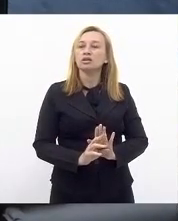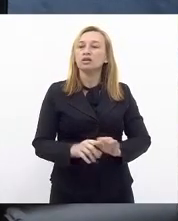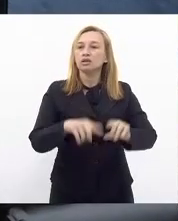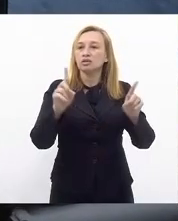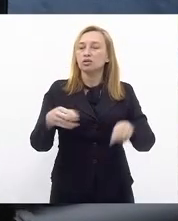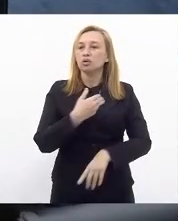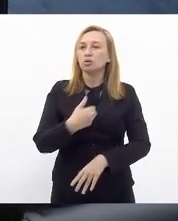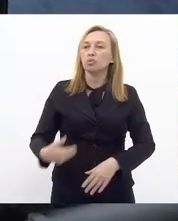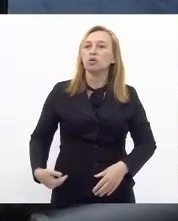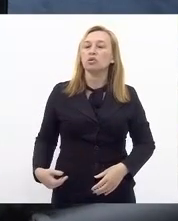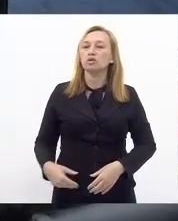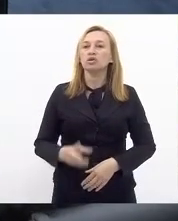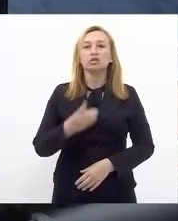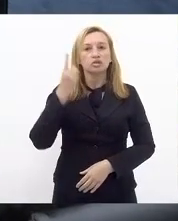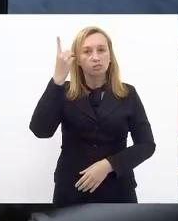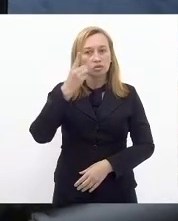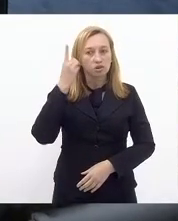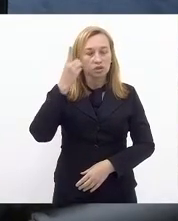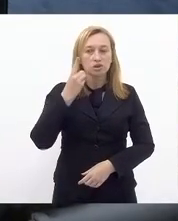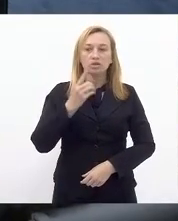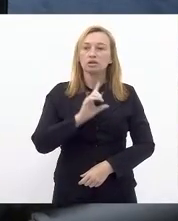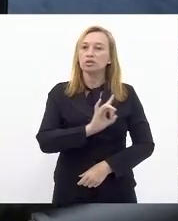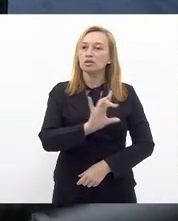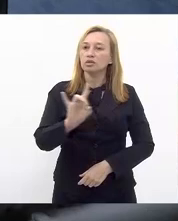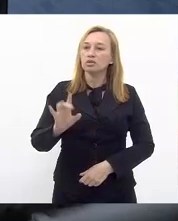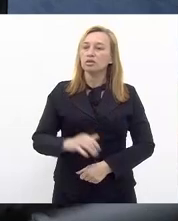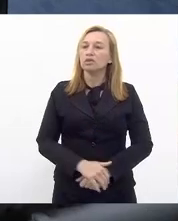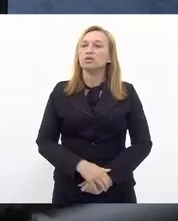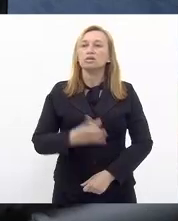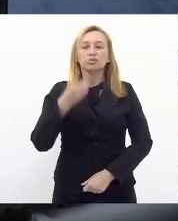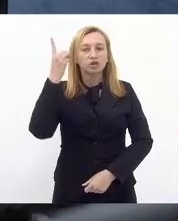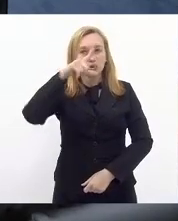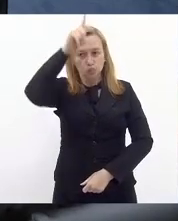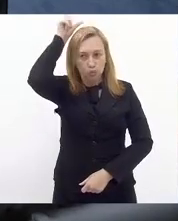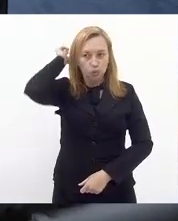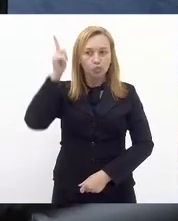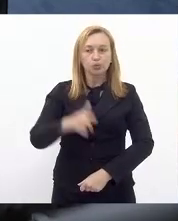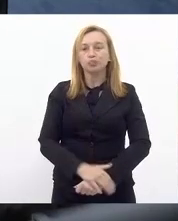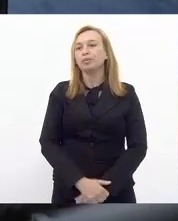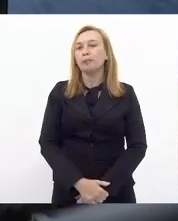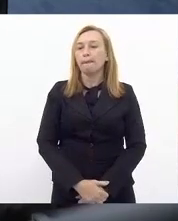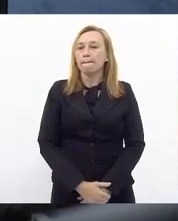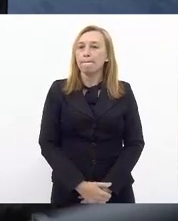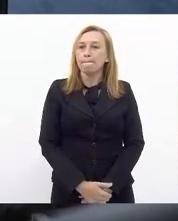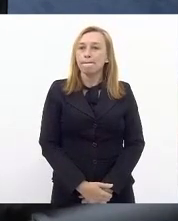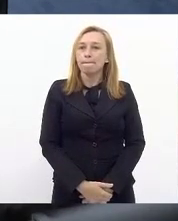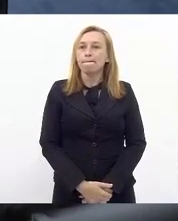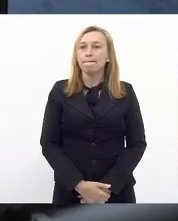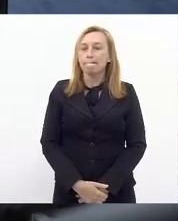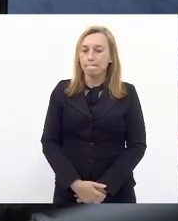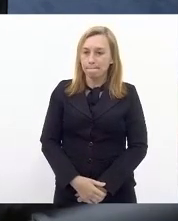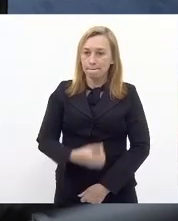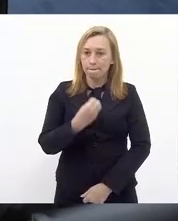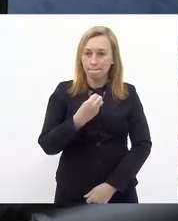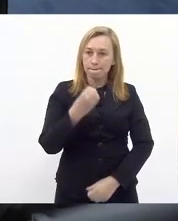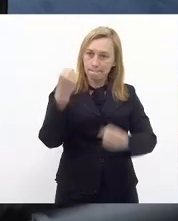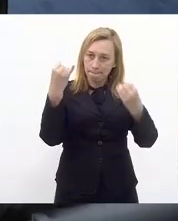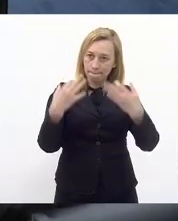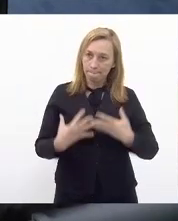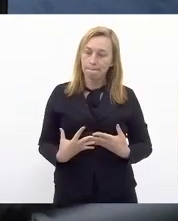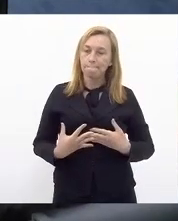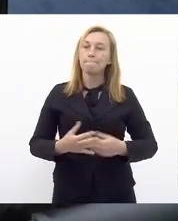Públicos e dos Deputados de forma alterna a palavra Deputado Luiz Paulo é bom primeiro a uma